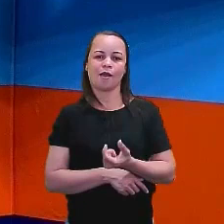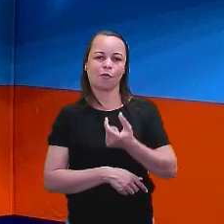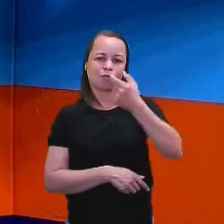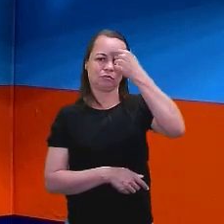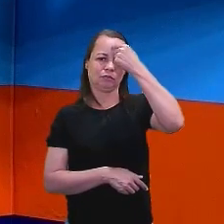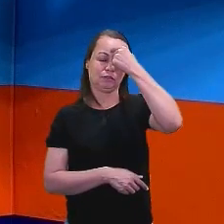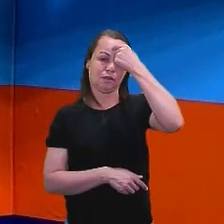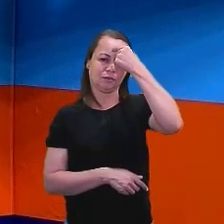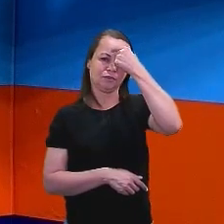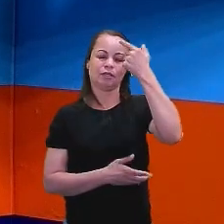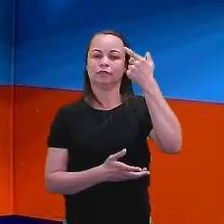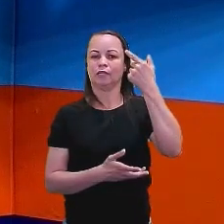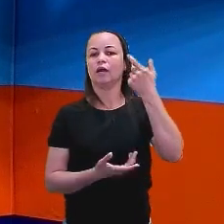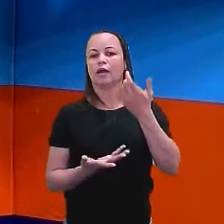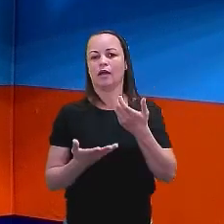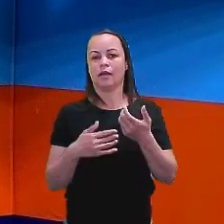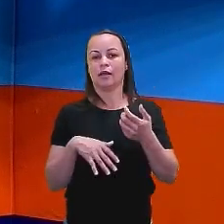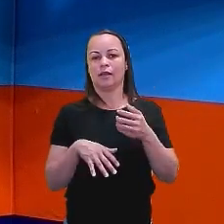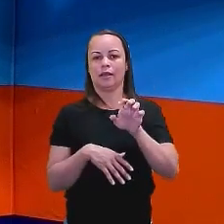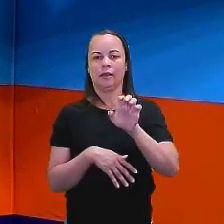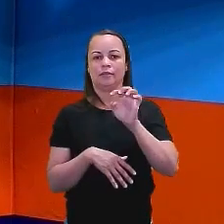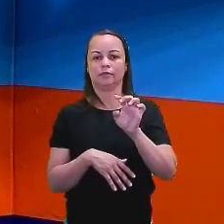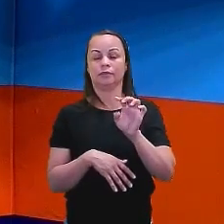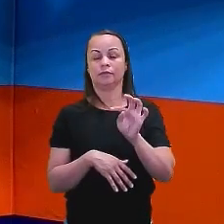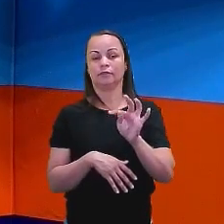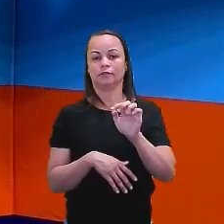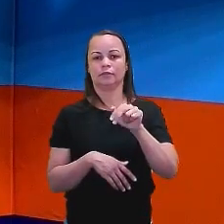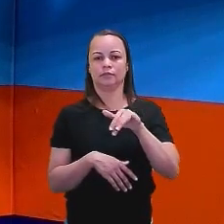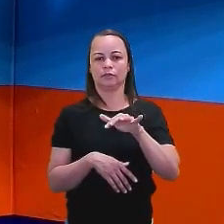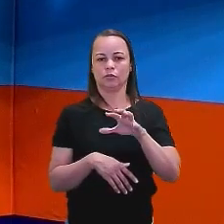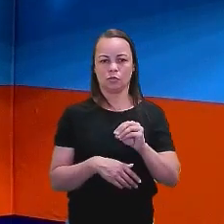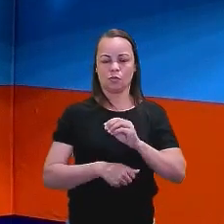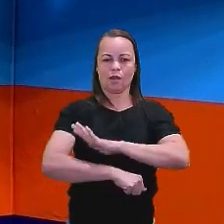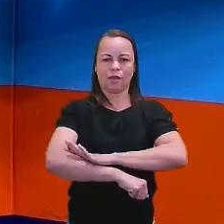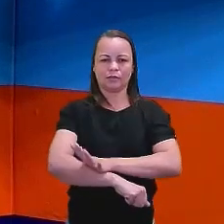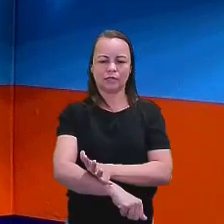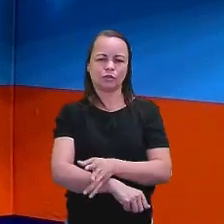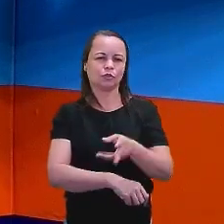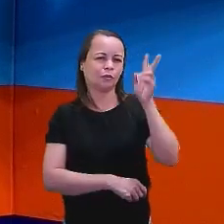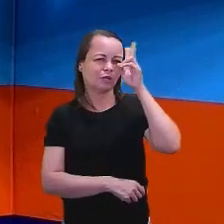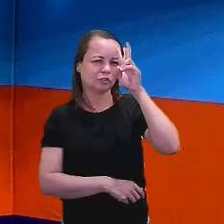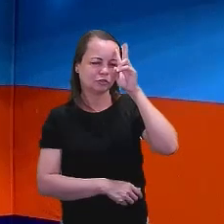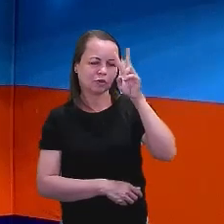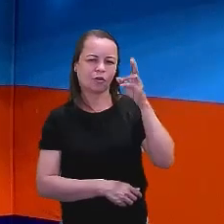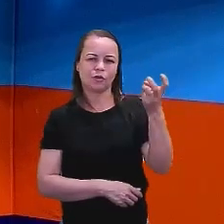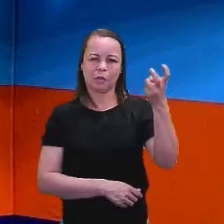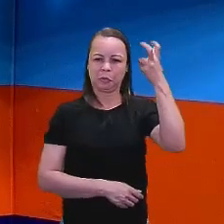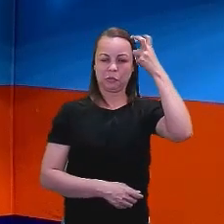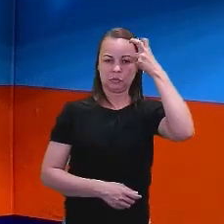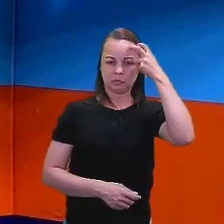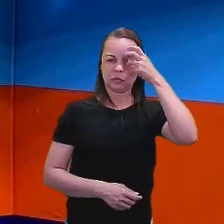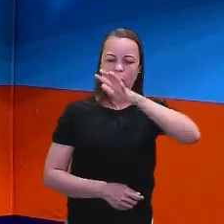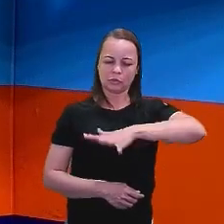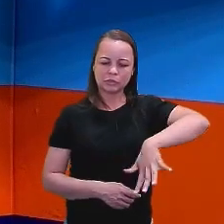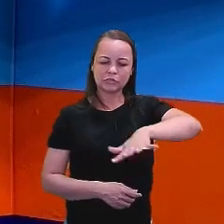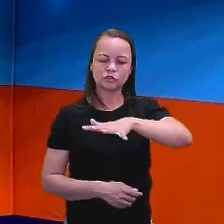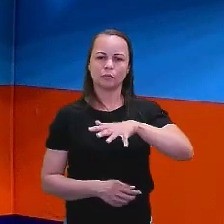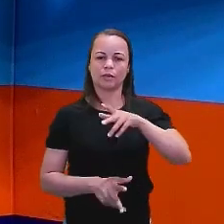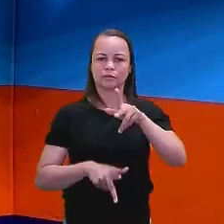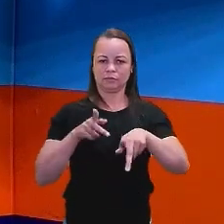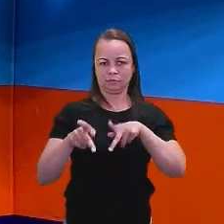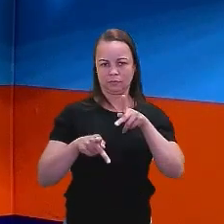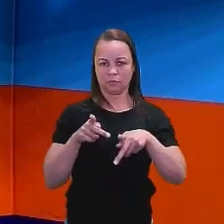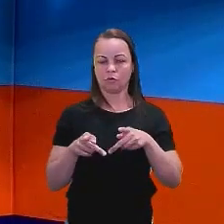conscientização étnico-racial sobre a história, a cultura e os espaços que o povo